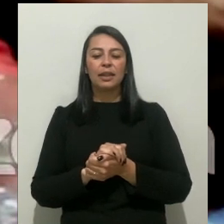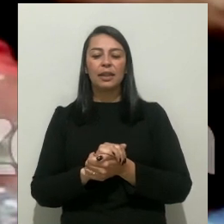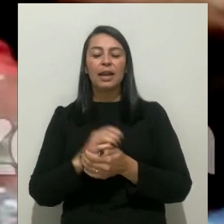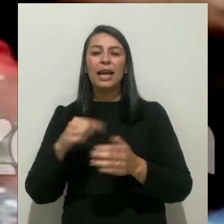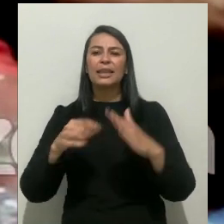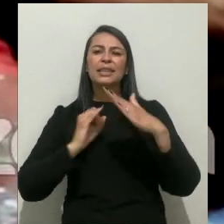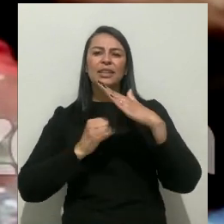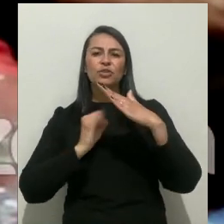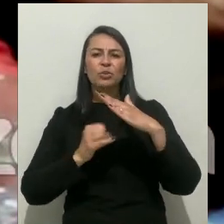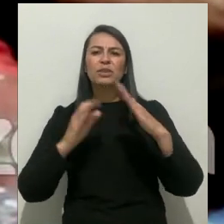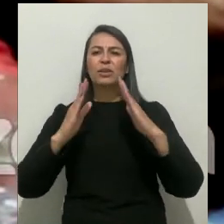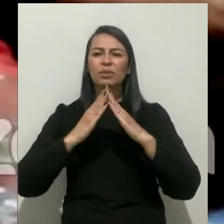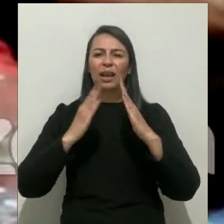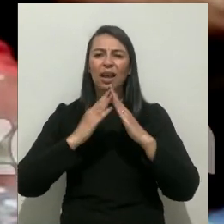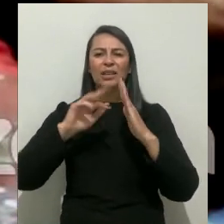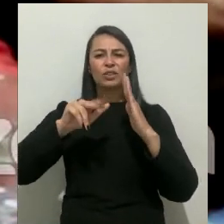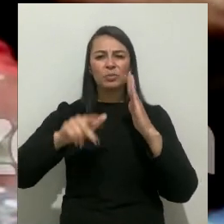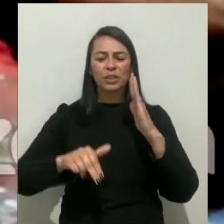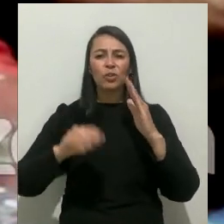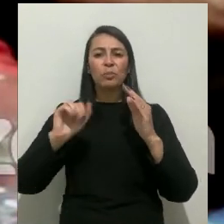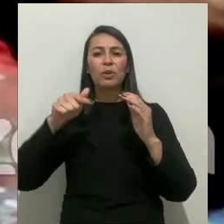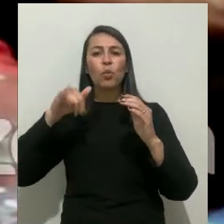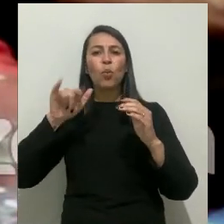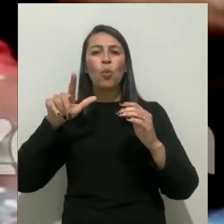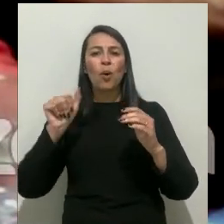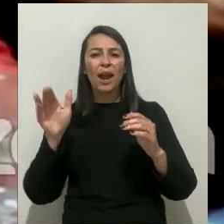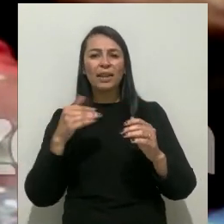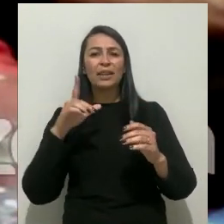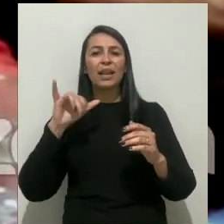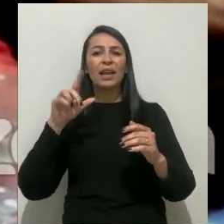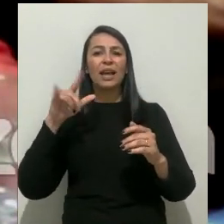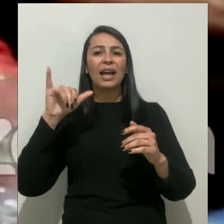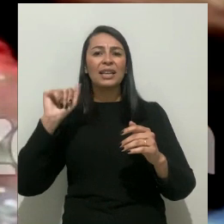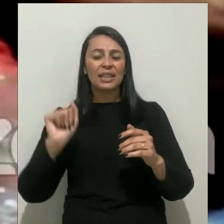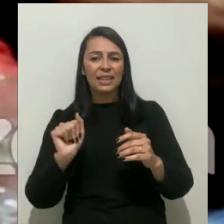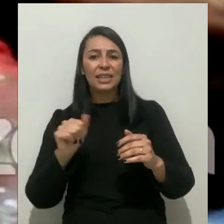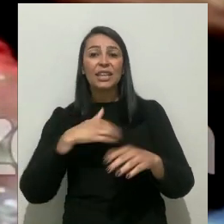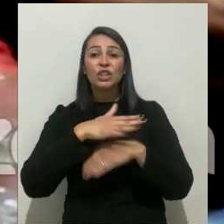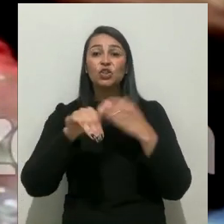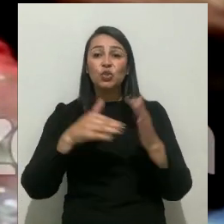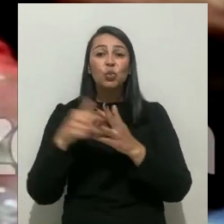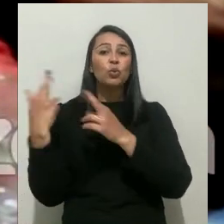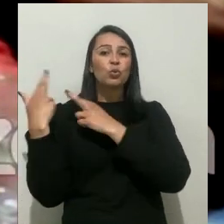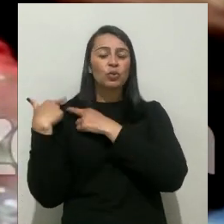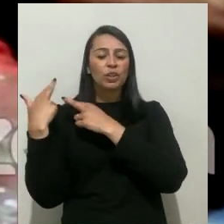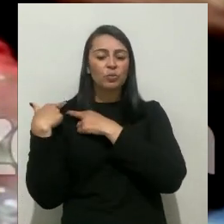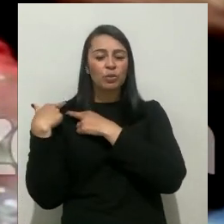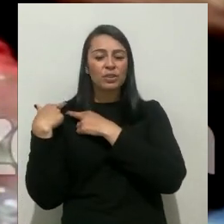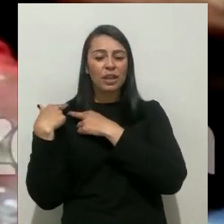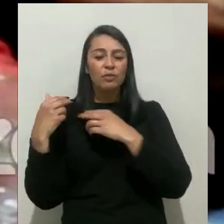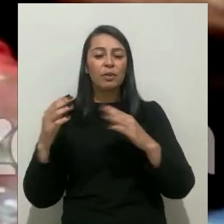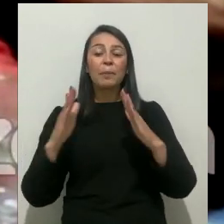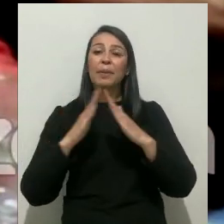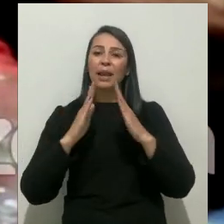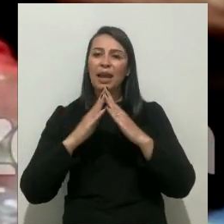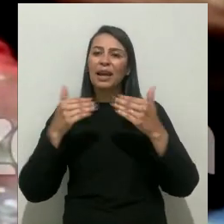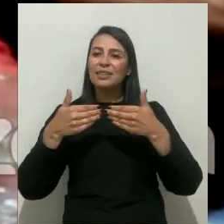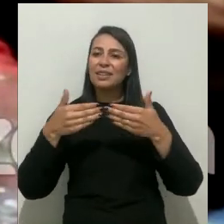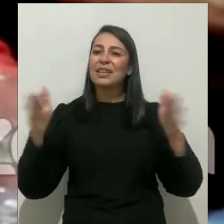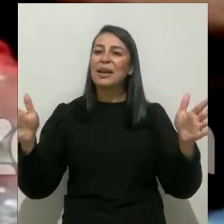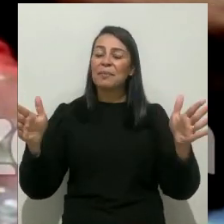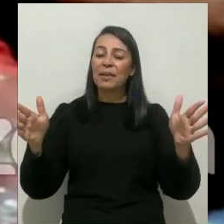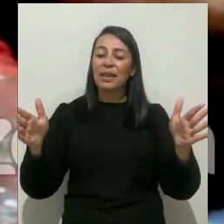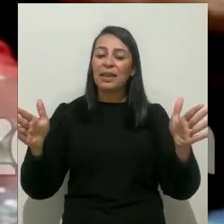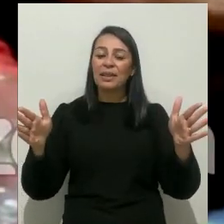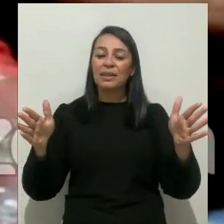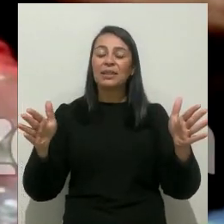casa do Áquila, da Lília, da Maísa, e de todos aqueles que são responsáveis não só pela casa ter reaberto, mas pela